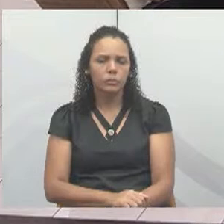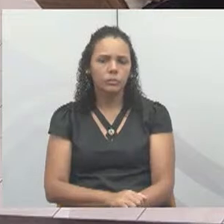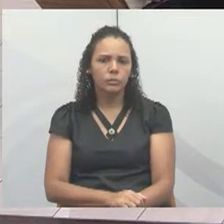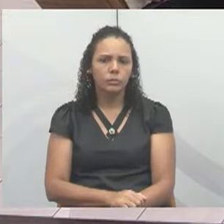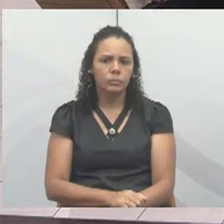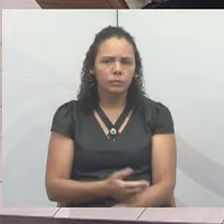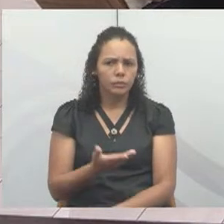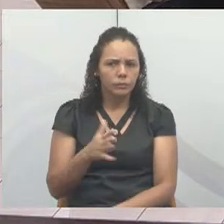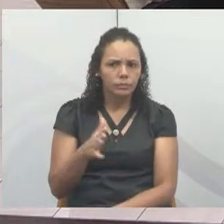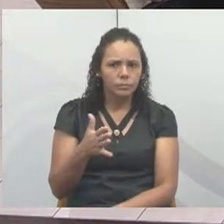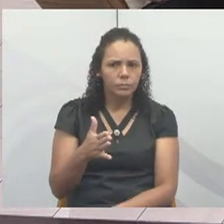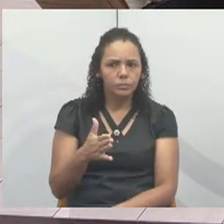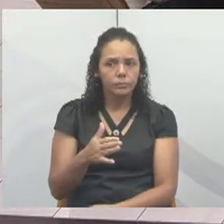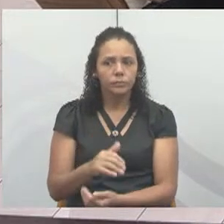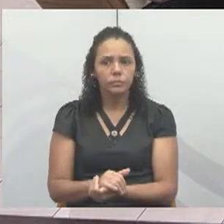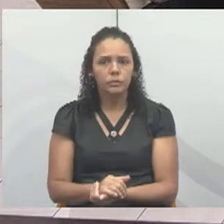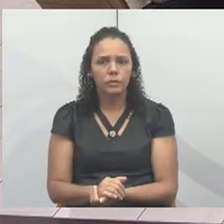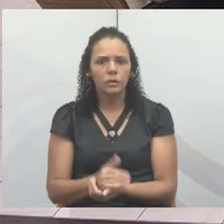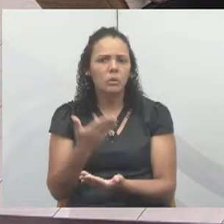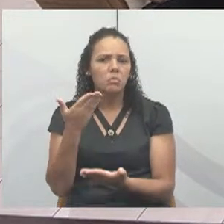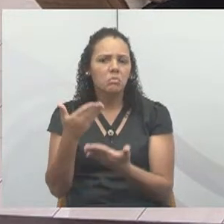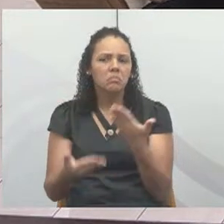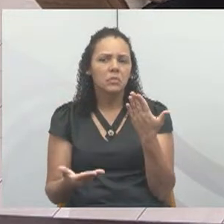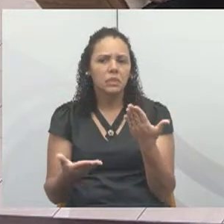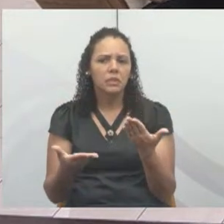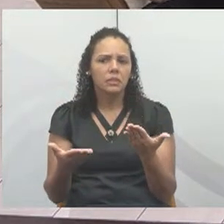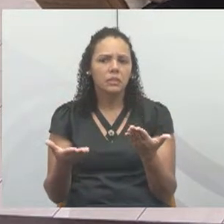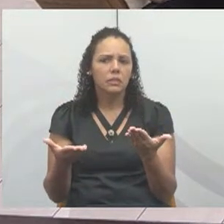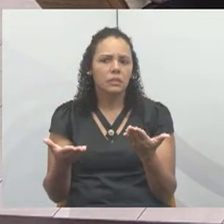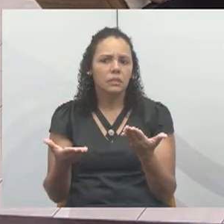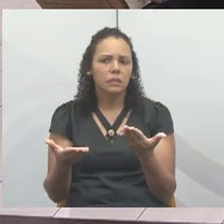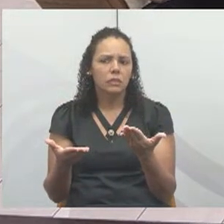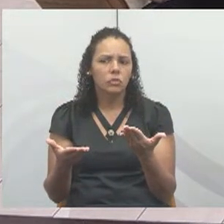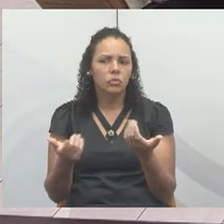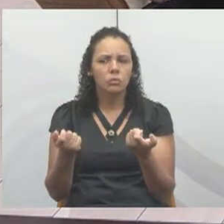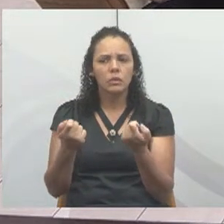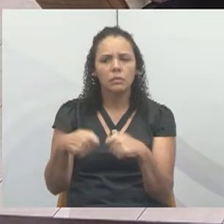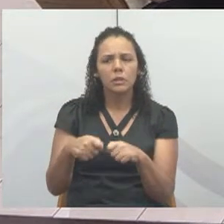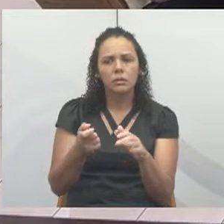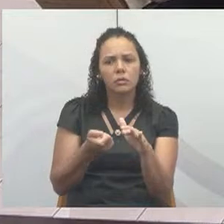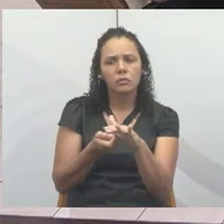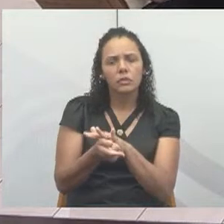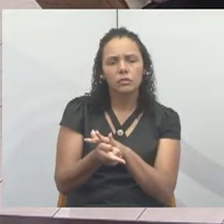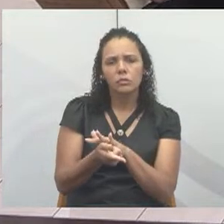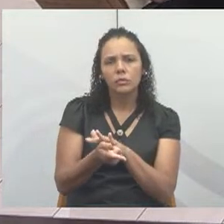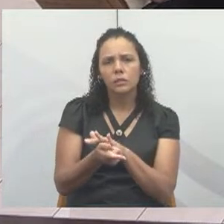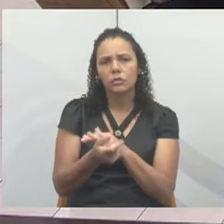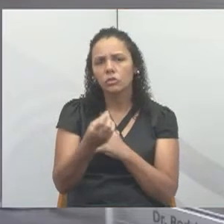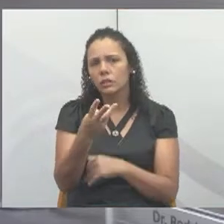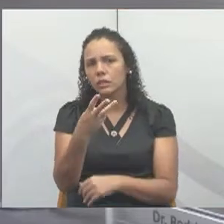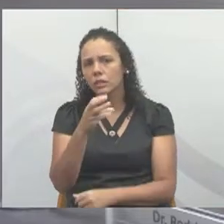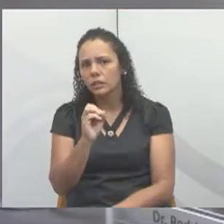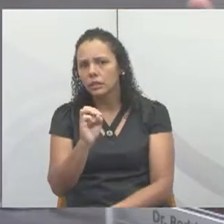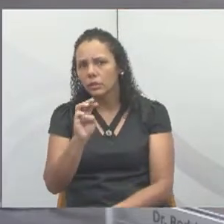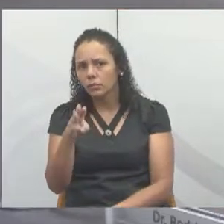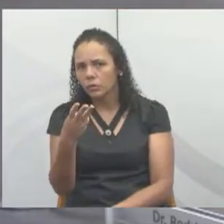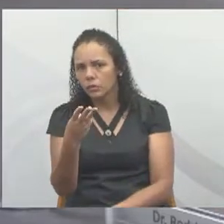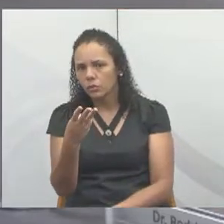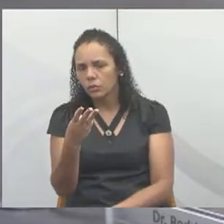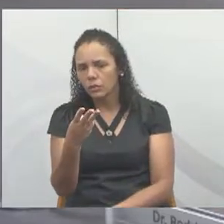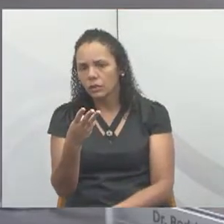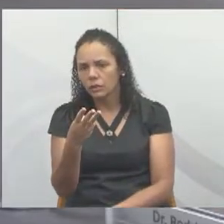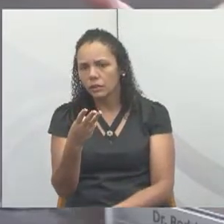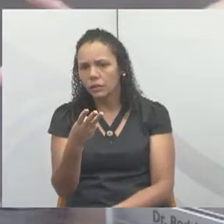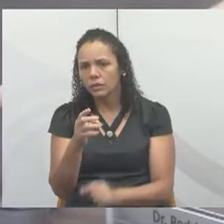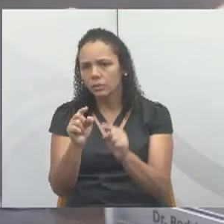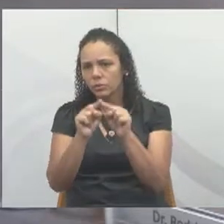Por aí, né? Então, a gente estima que a gente perde uma capacidade de investimento aí de 30 milhões no aporte do Instituto